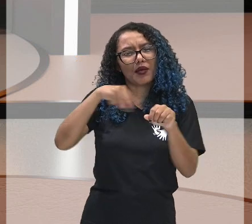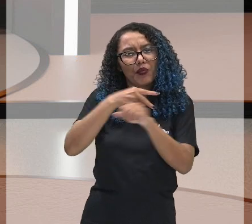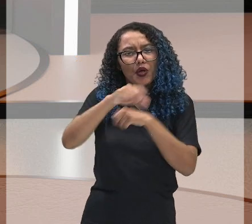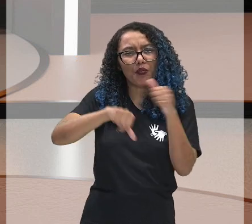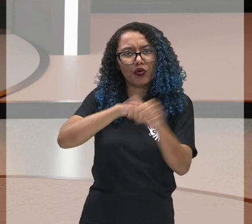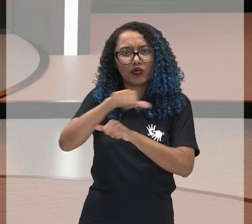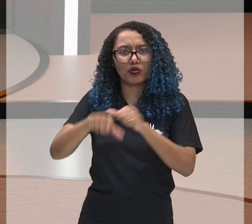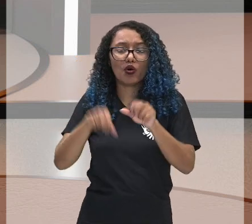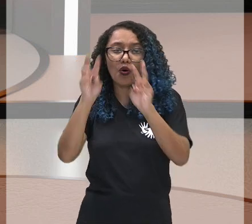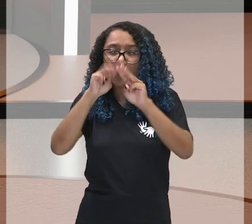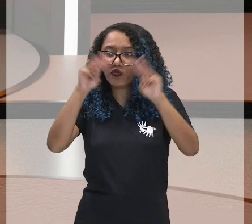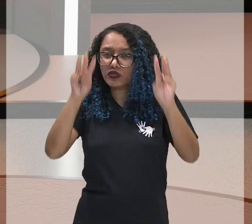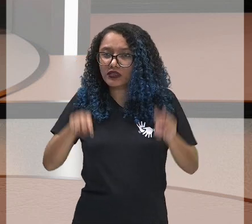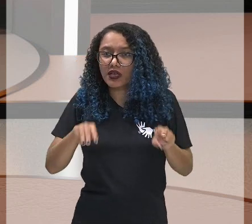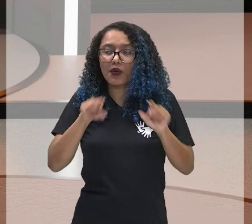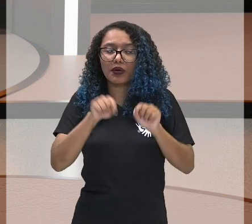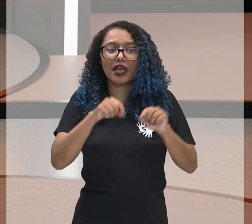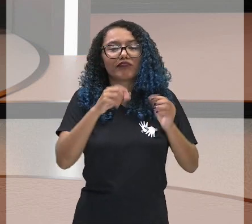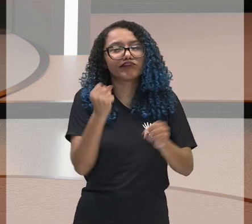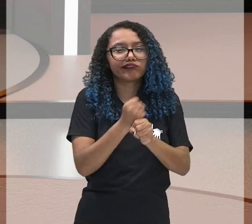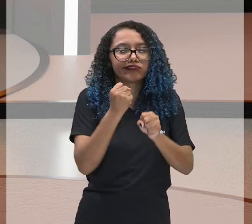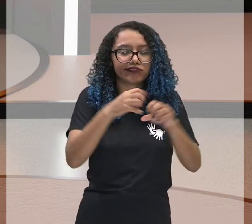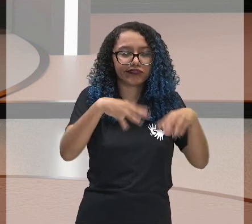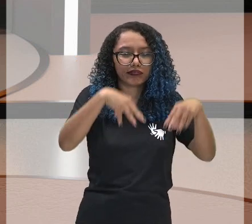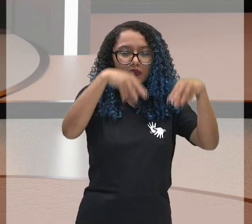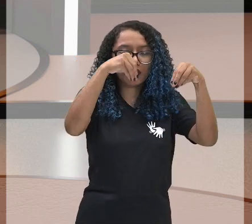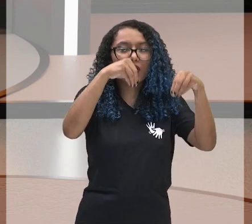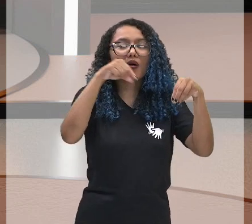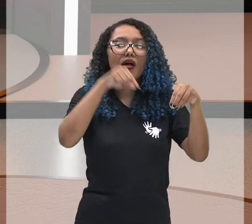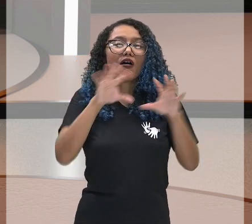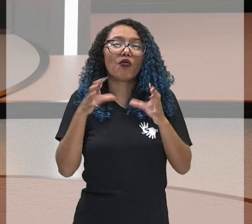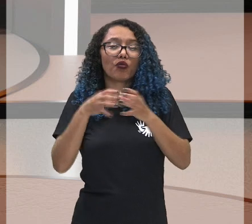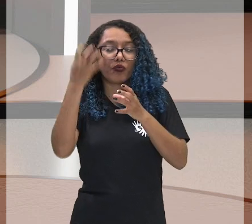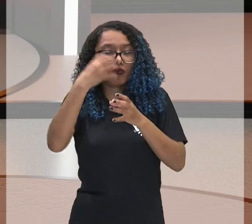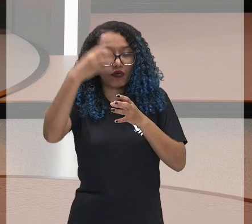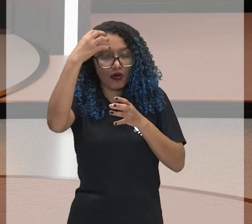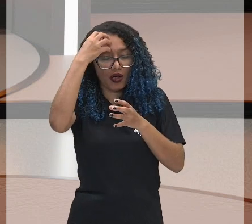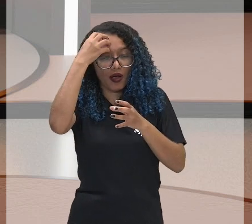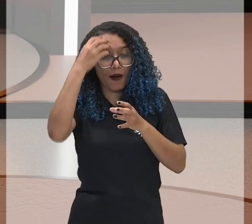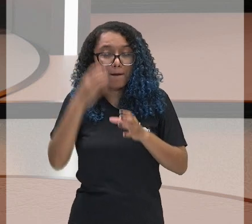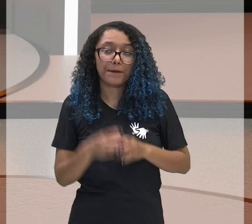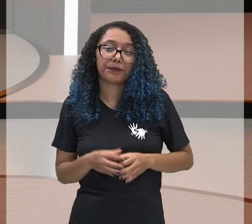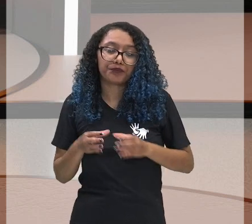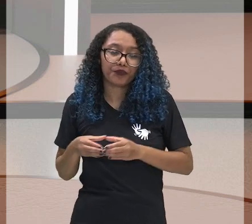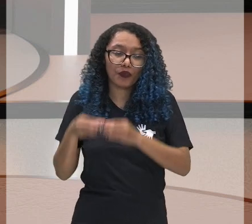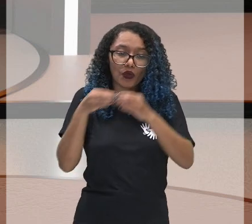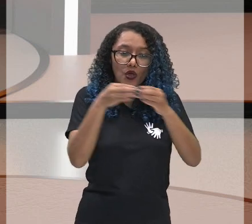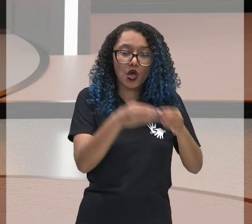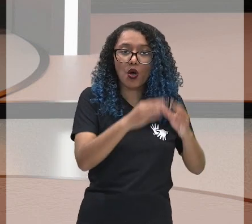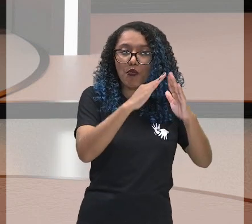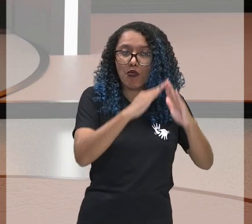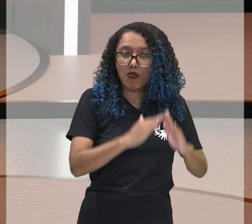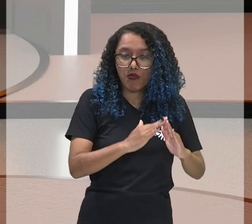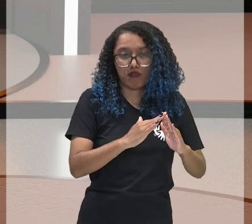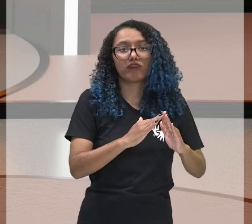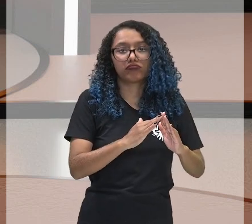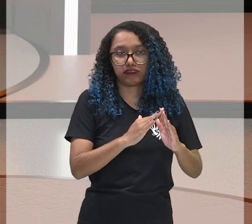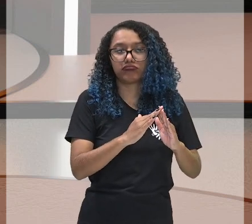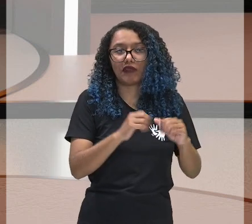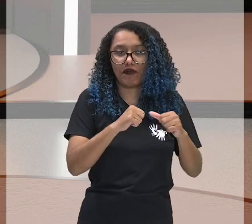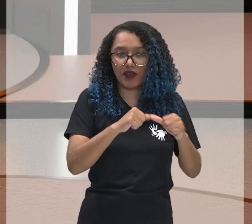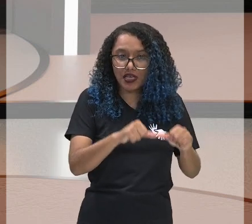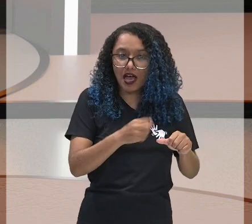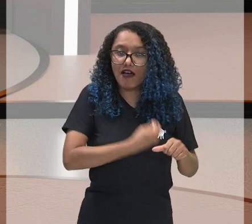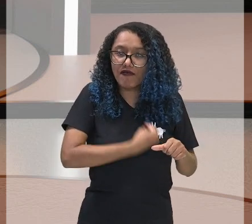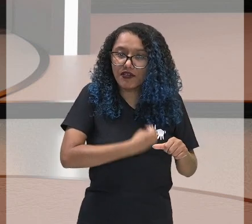abrigar a família real e a corte portuguesa que veio juntamente com essa família real, foi ali obrigada então